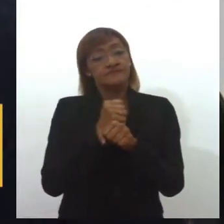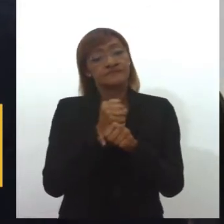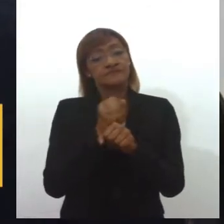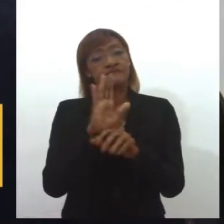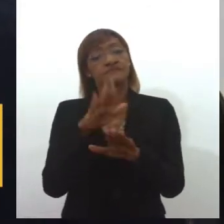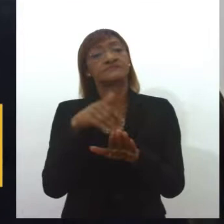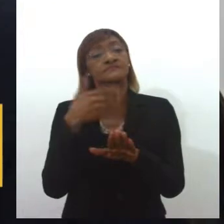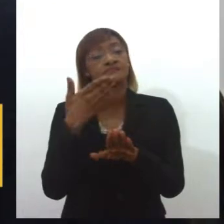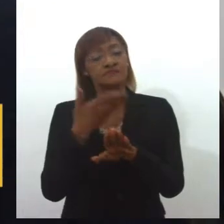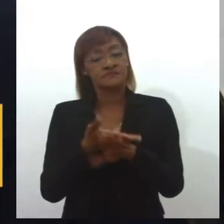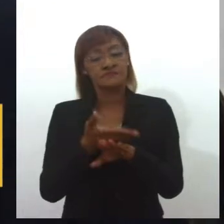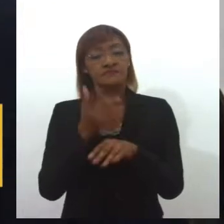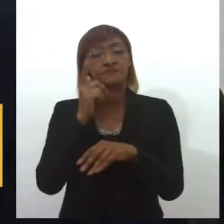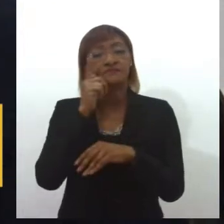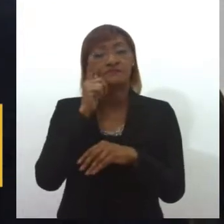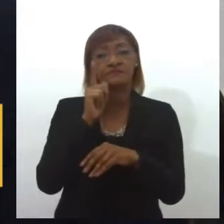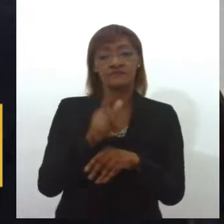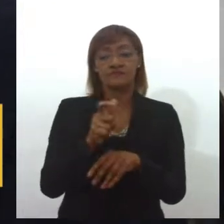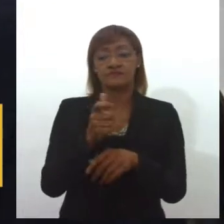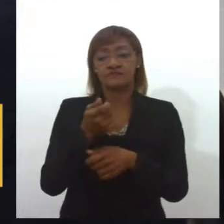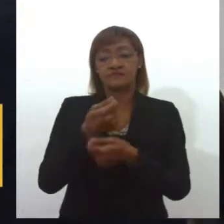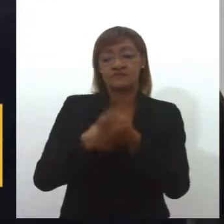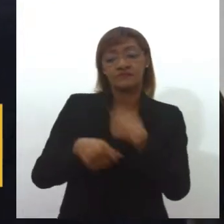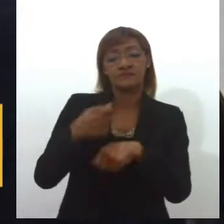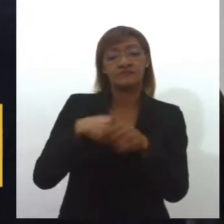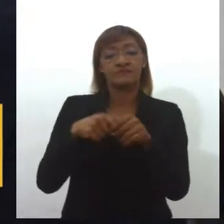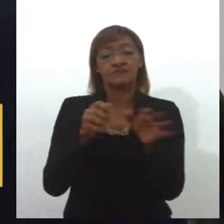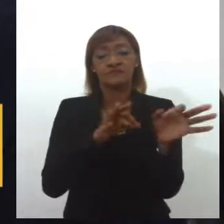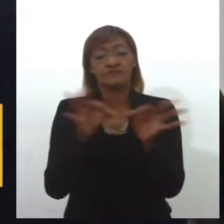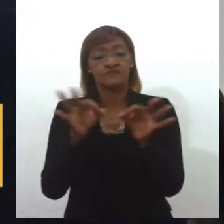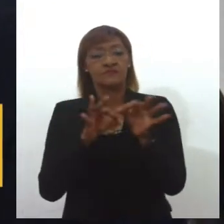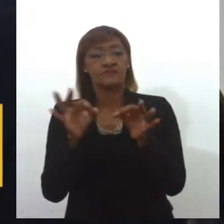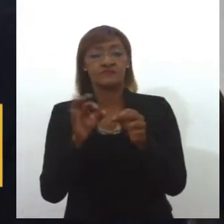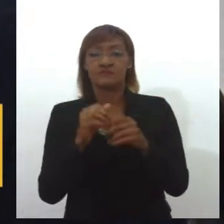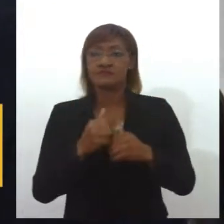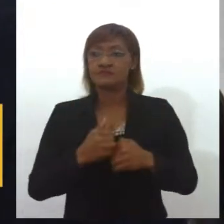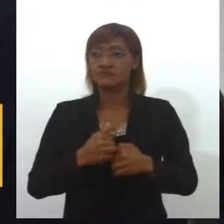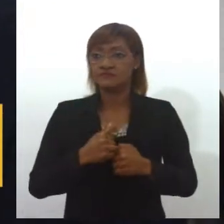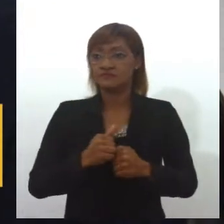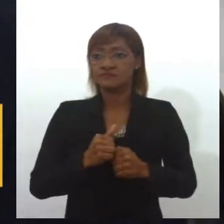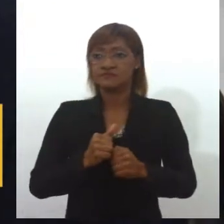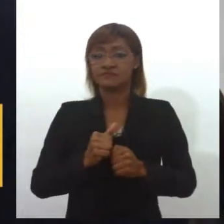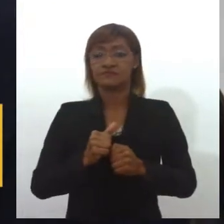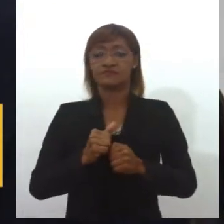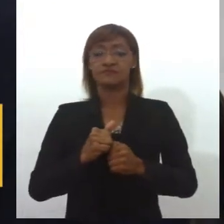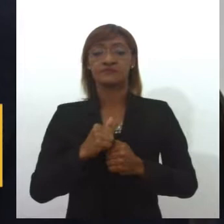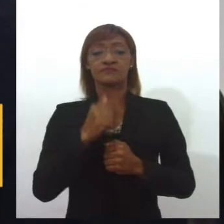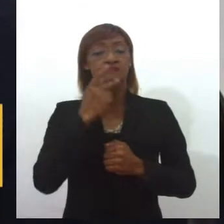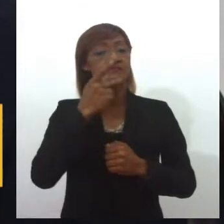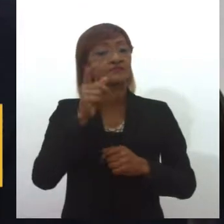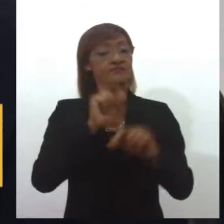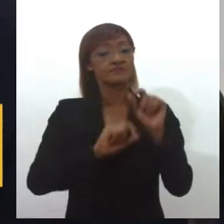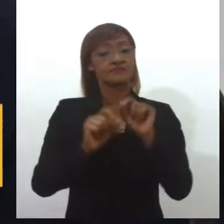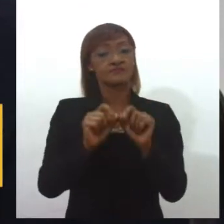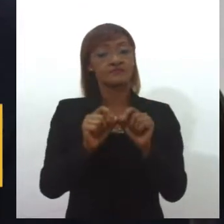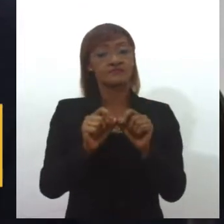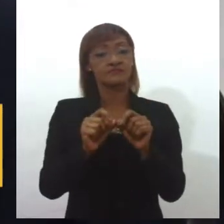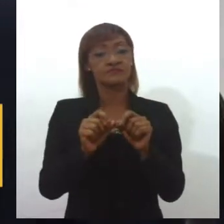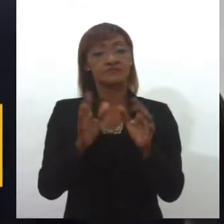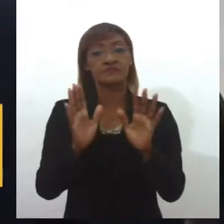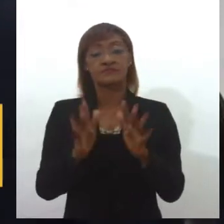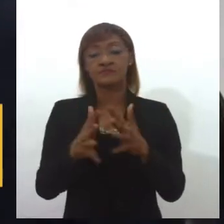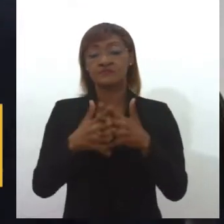efetivamente a economia reorganizada. Porque a gente teve o que se chama de desorganização das